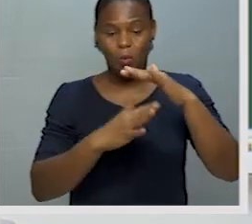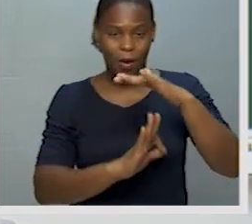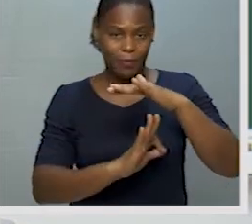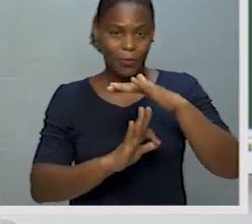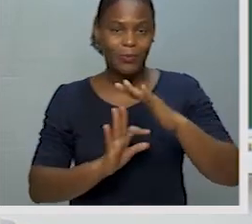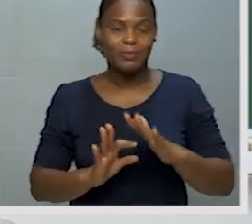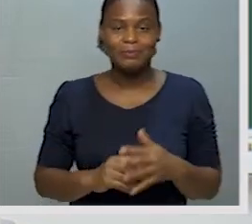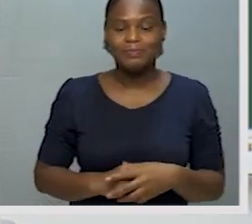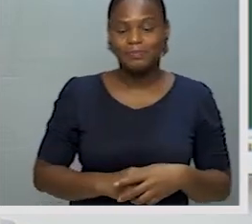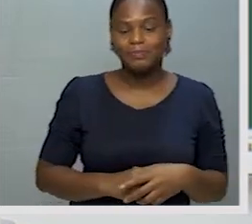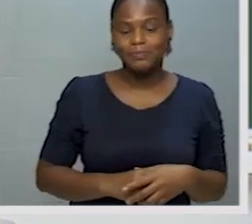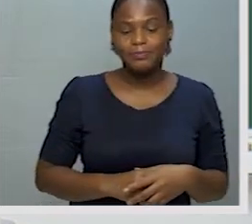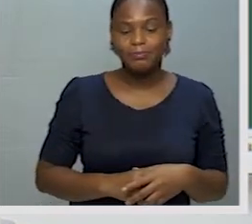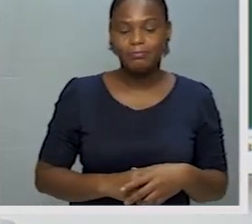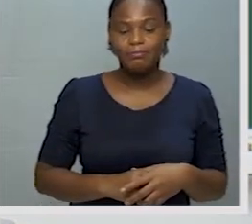2, 4.